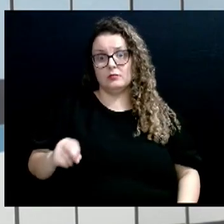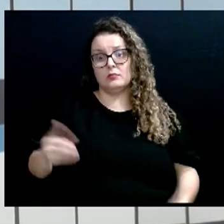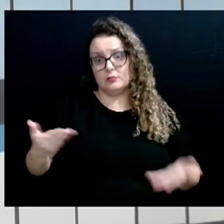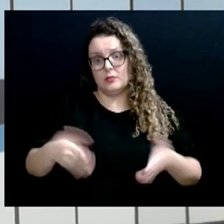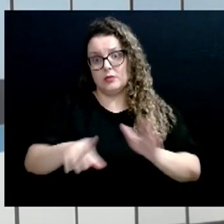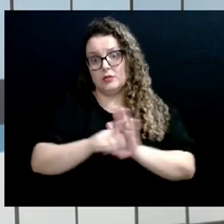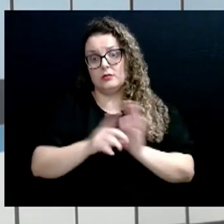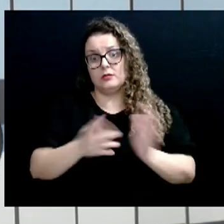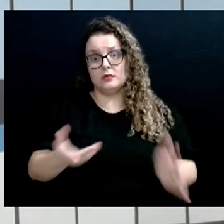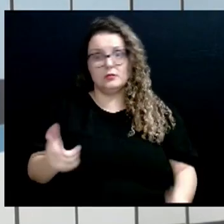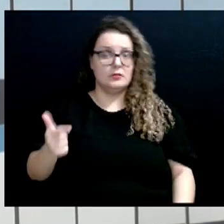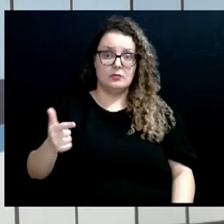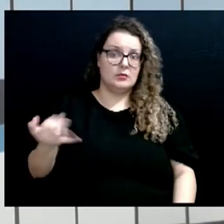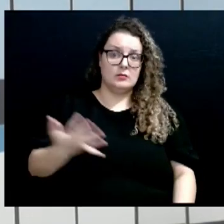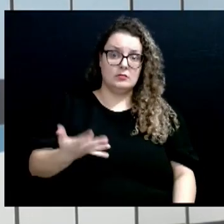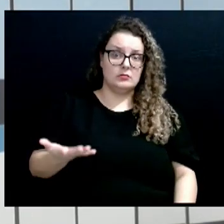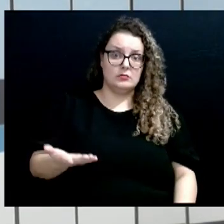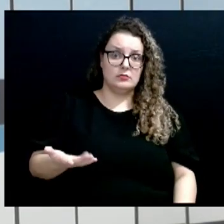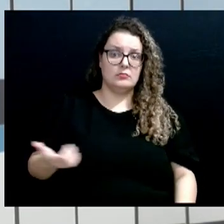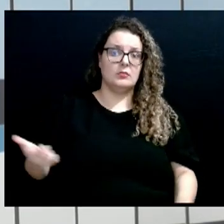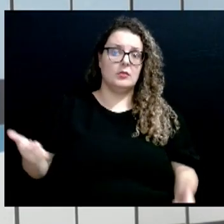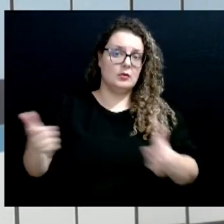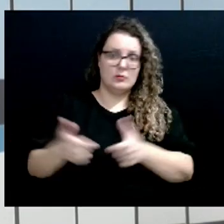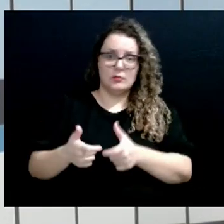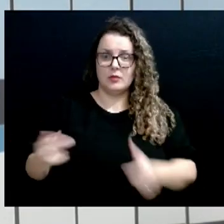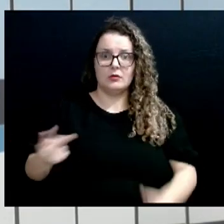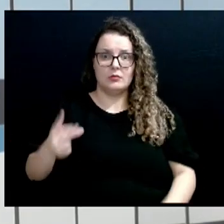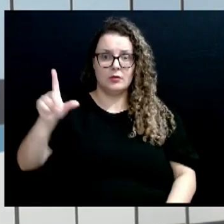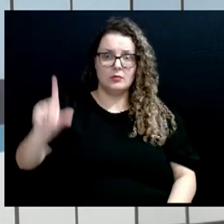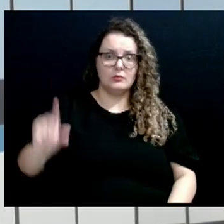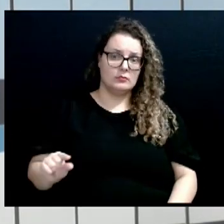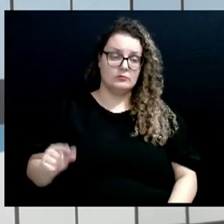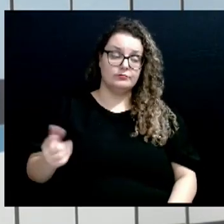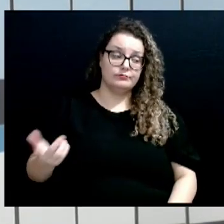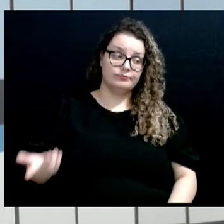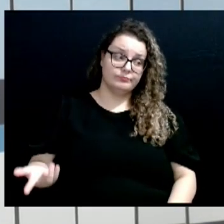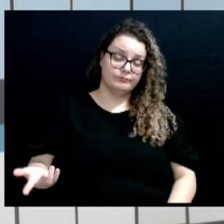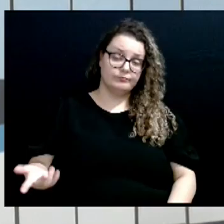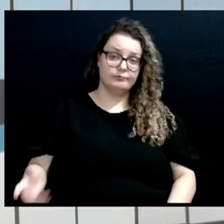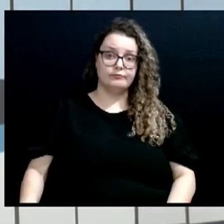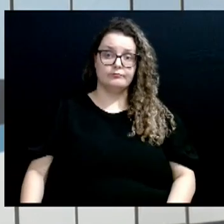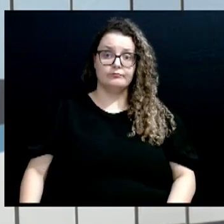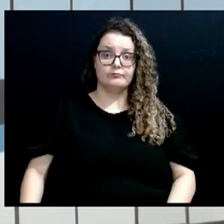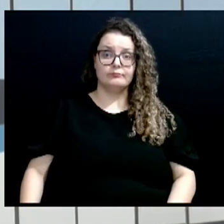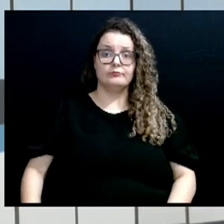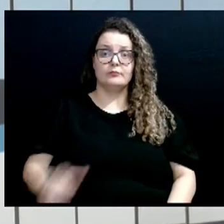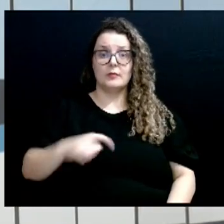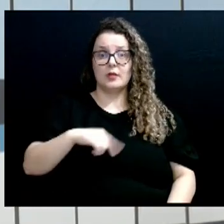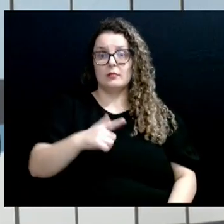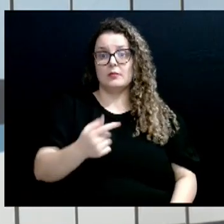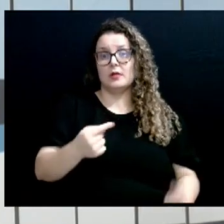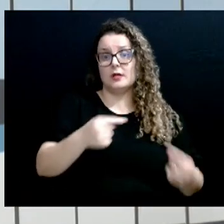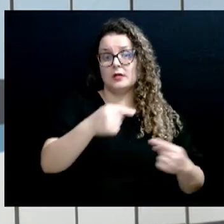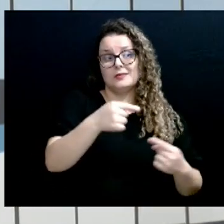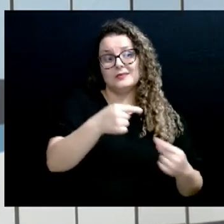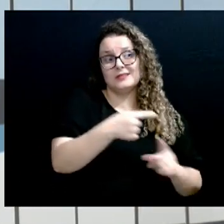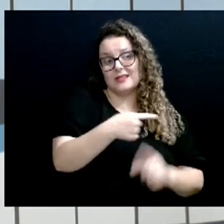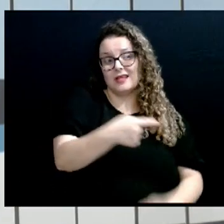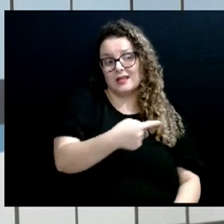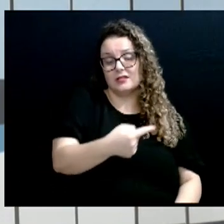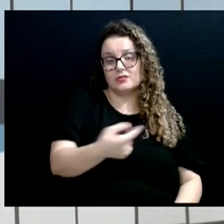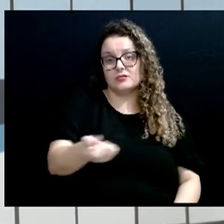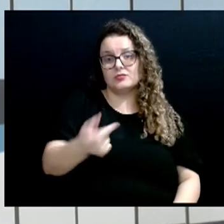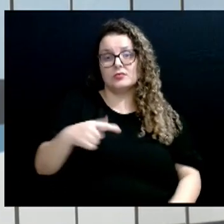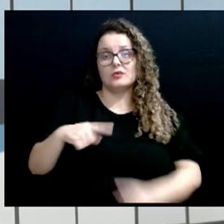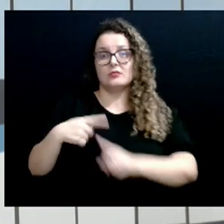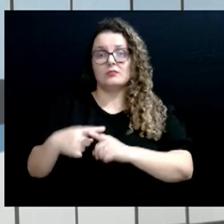ter mais quantidade. Então isso aí já vai cair o valor lá embaixo. Só que é muito mais contras do que prós, né? A única parte que eu vejo boa é o custo que vai cair,